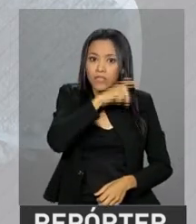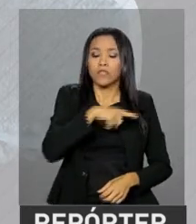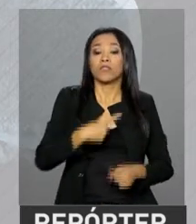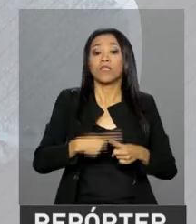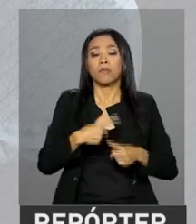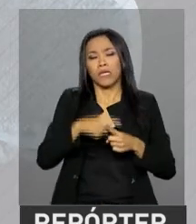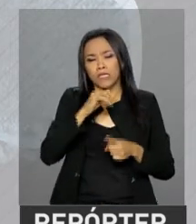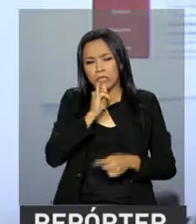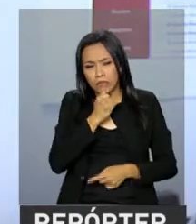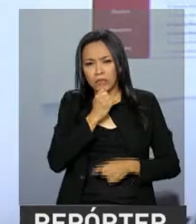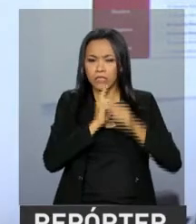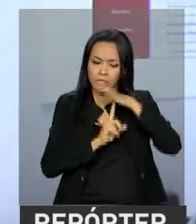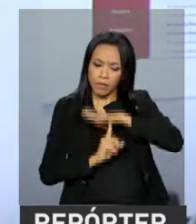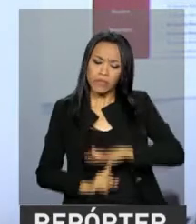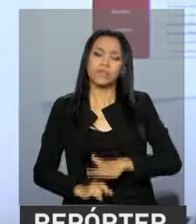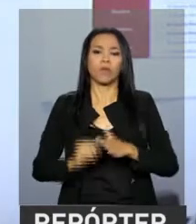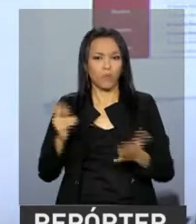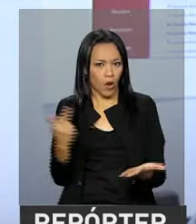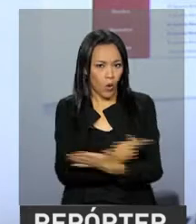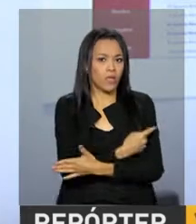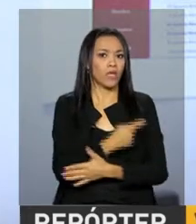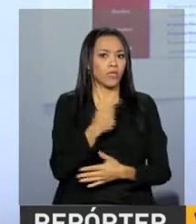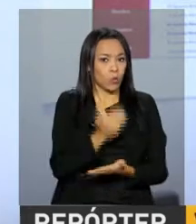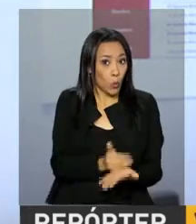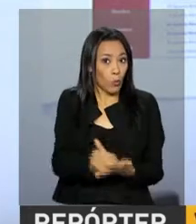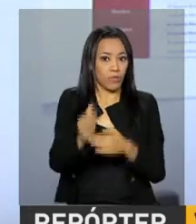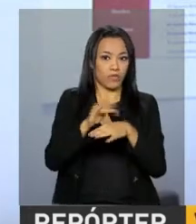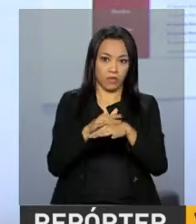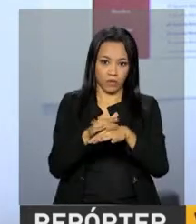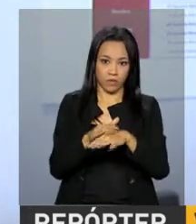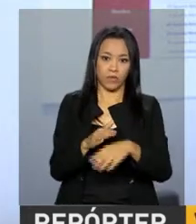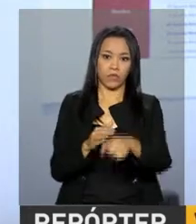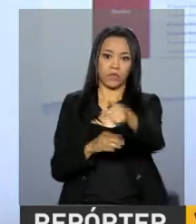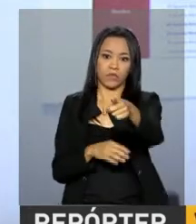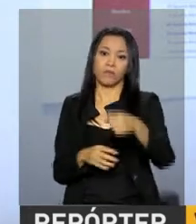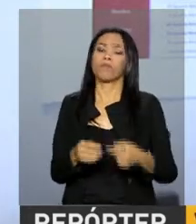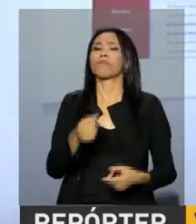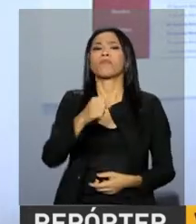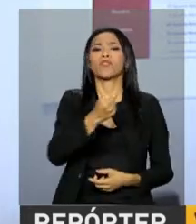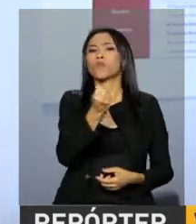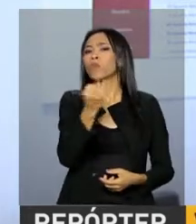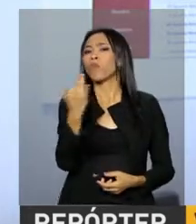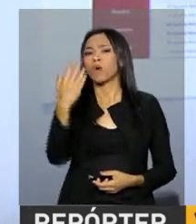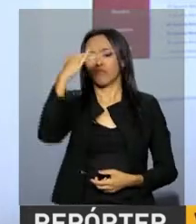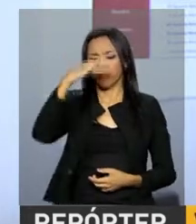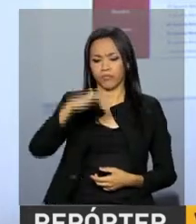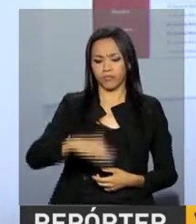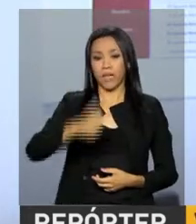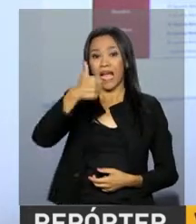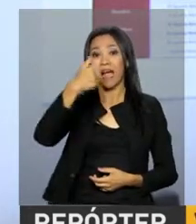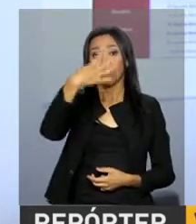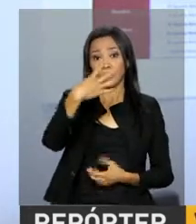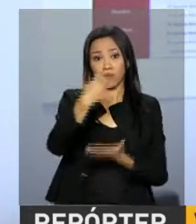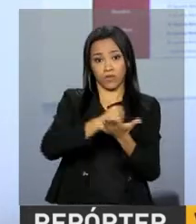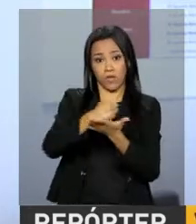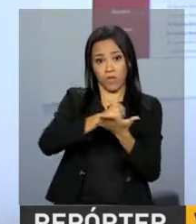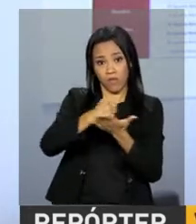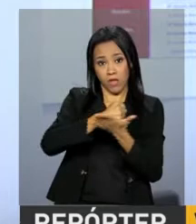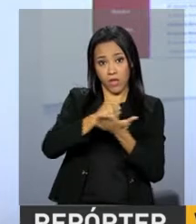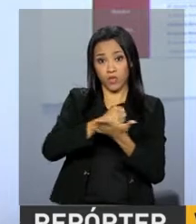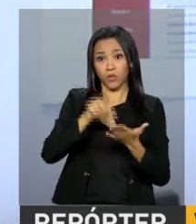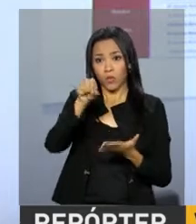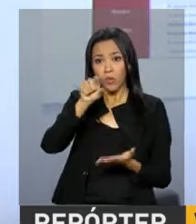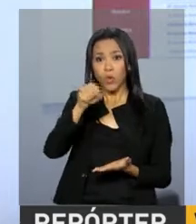ser um sinal da doença. Estão em fase final de estudo 14 medicamentos. Desses 14 medicamentos, 8